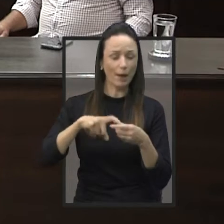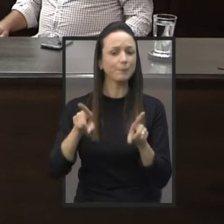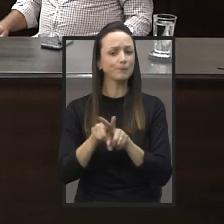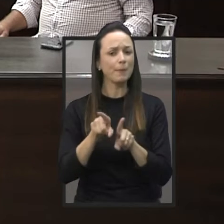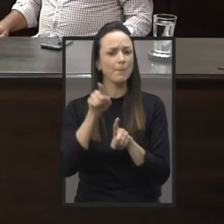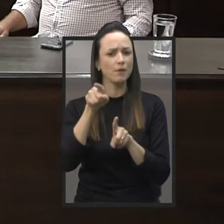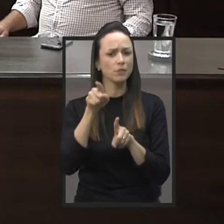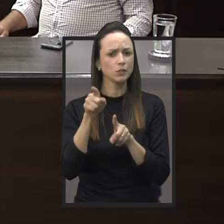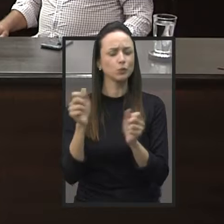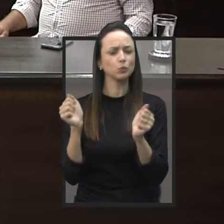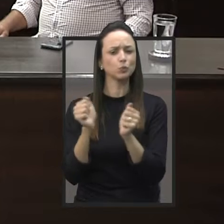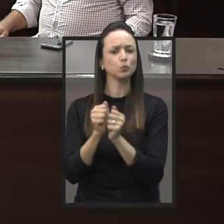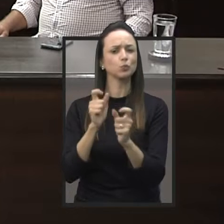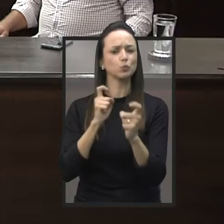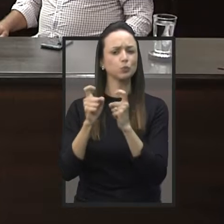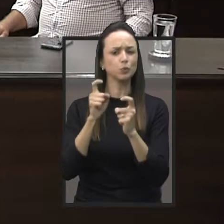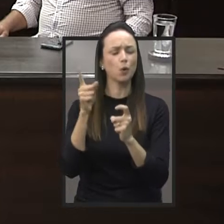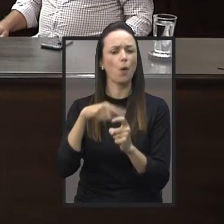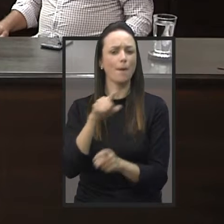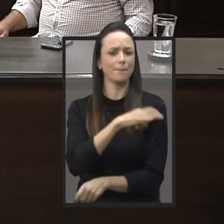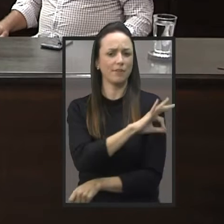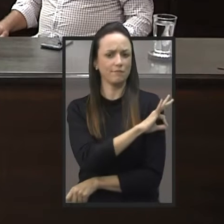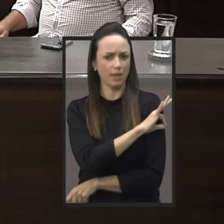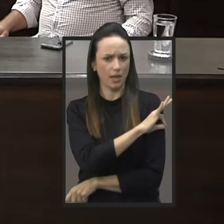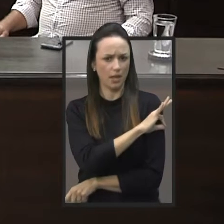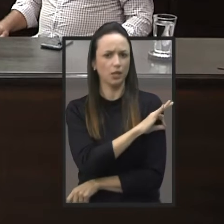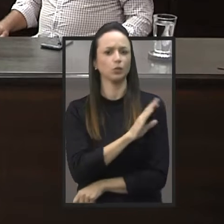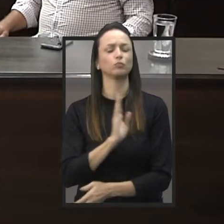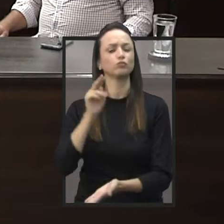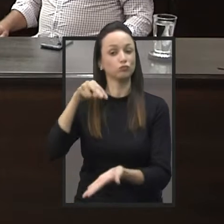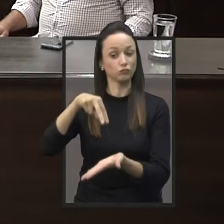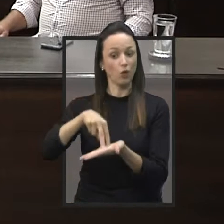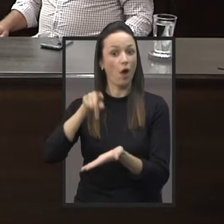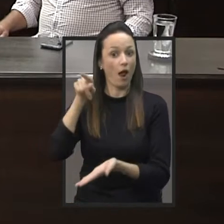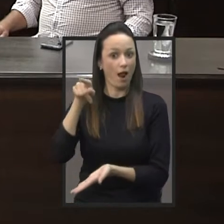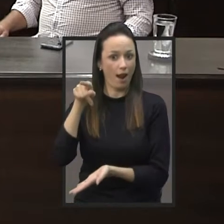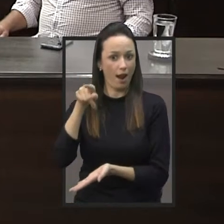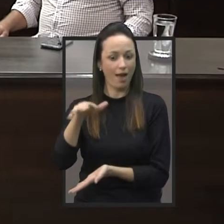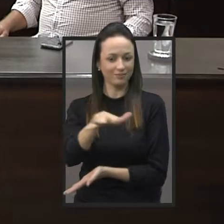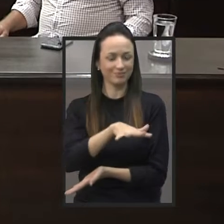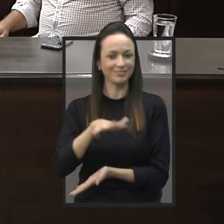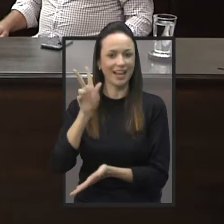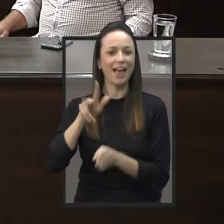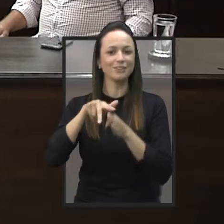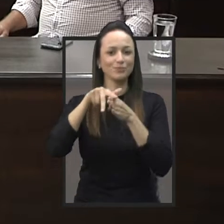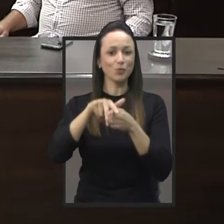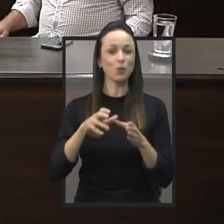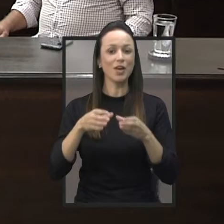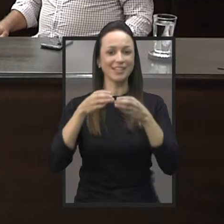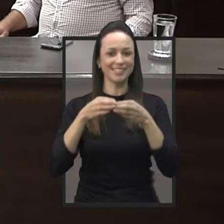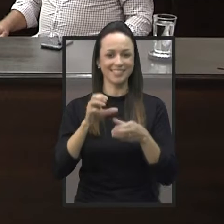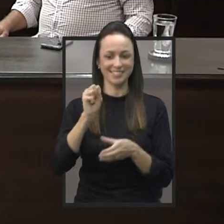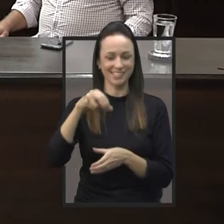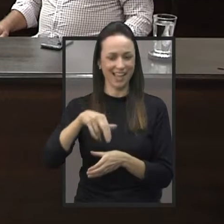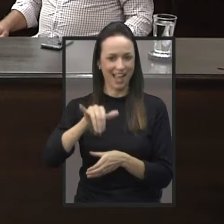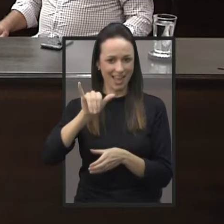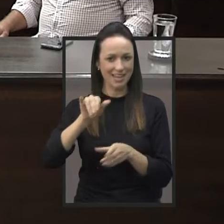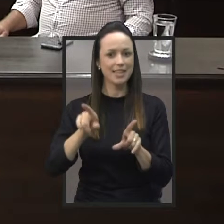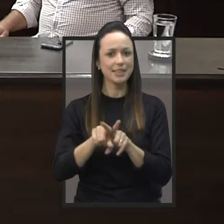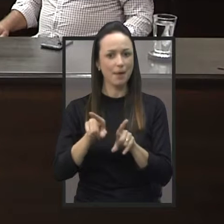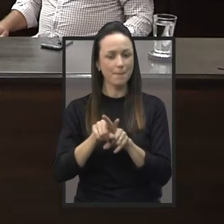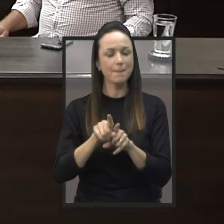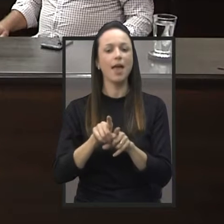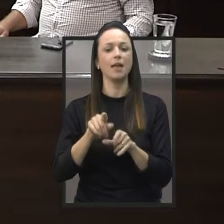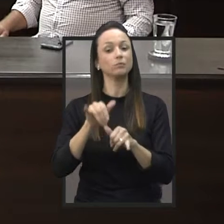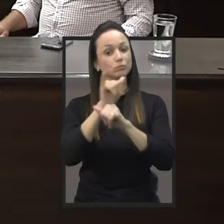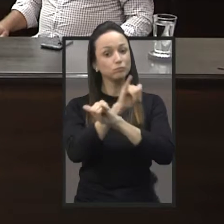reuniu recentemente com o prefeito, esteve ali no recinto, no Jardim Padre Augusto Sani, e acompanhou o anúncio do